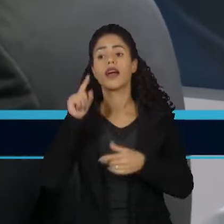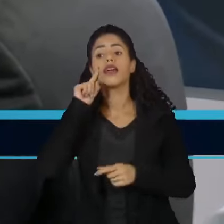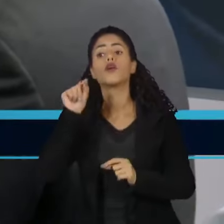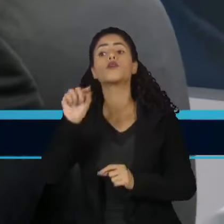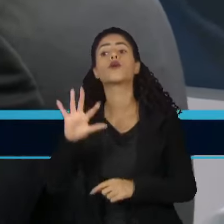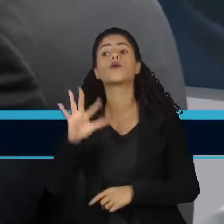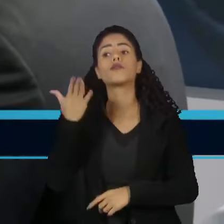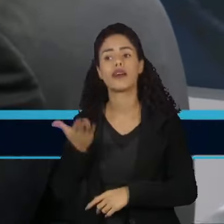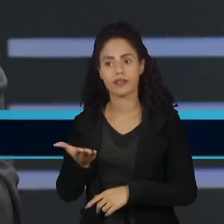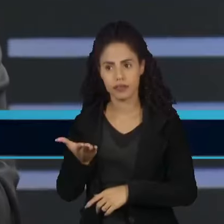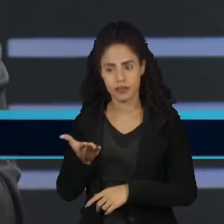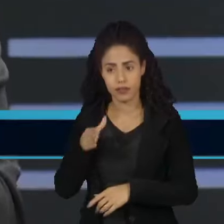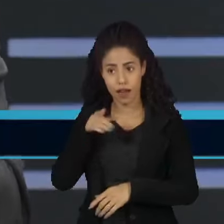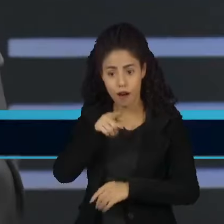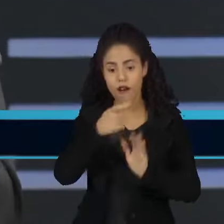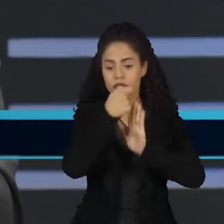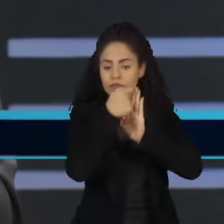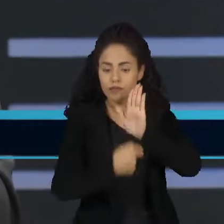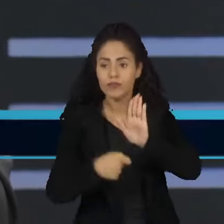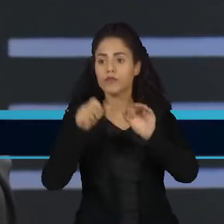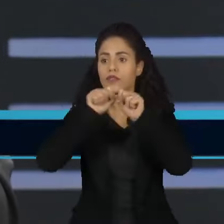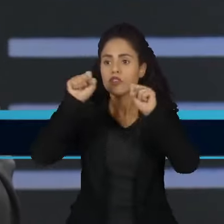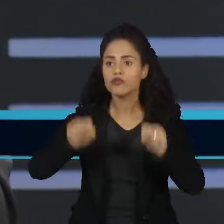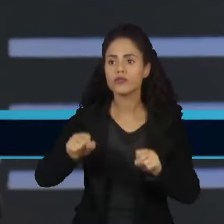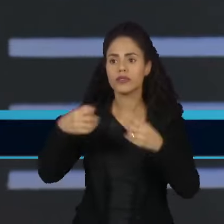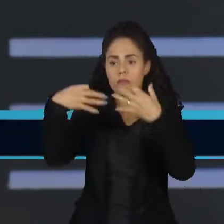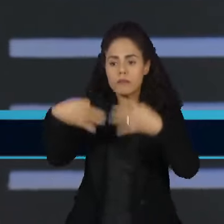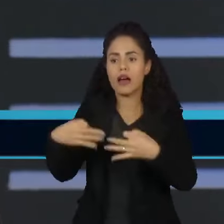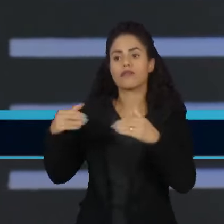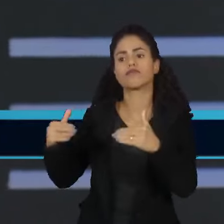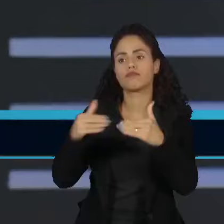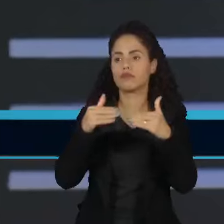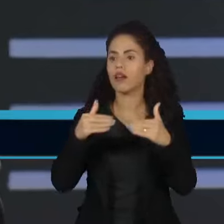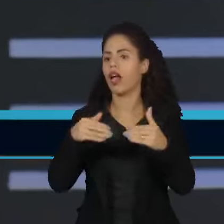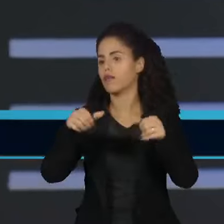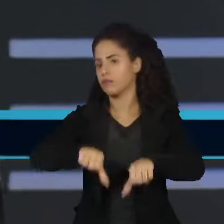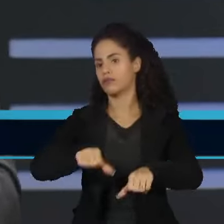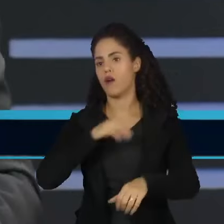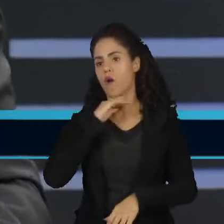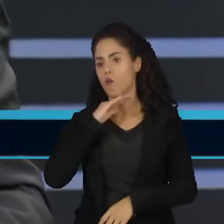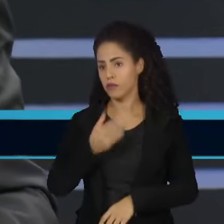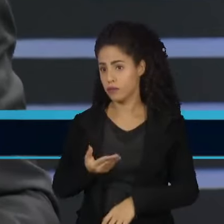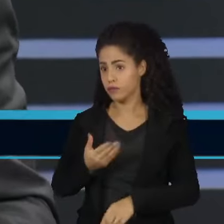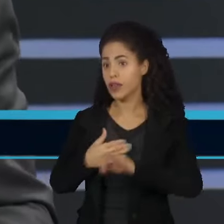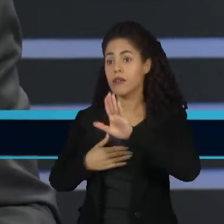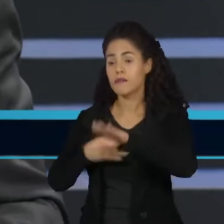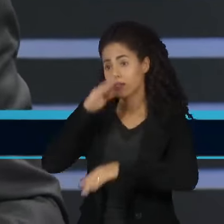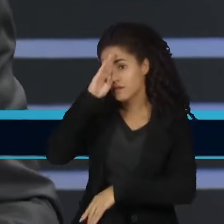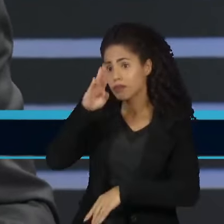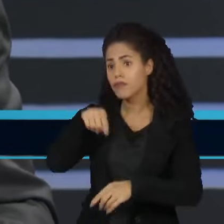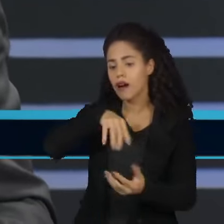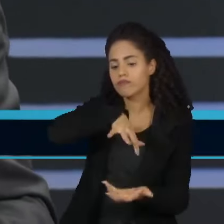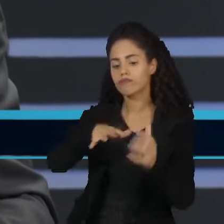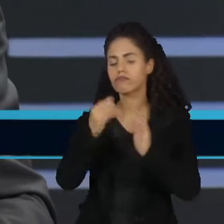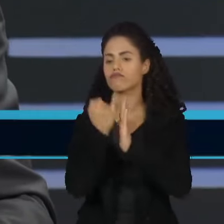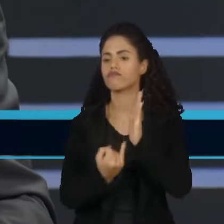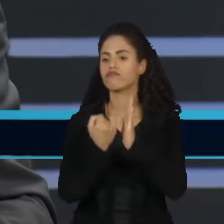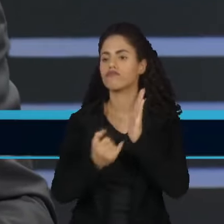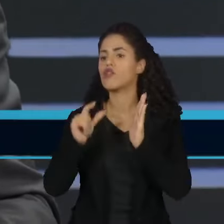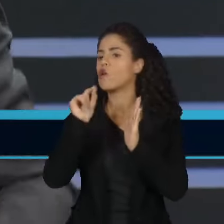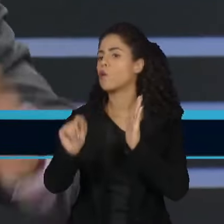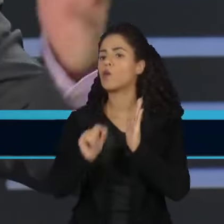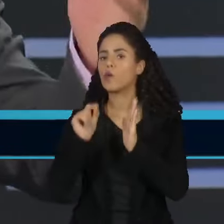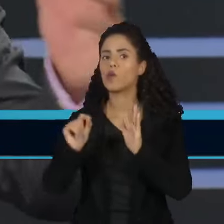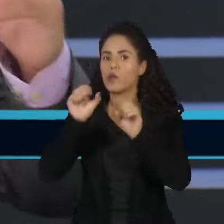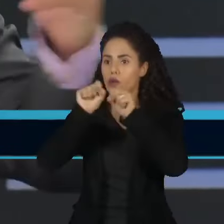que acontece? A ideia de ter um sistema mais racional vai por água abaixo. Um dos principais motivos da reforma tributária é exatamente a gente ter um